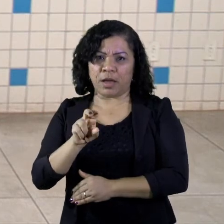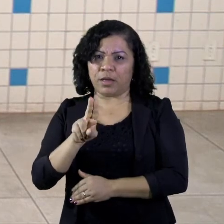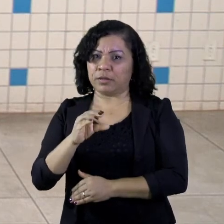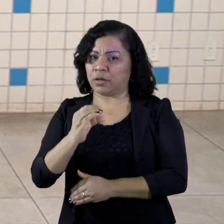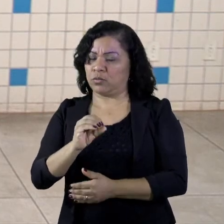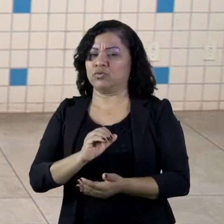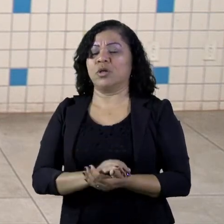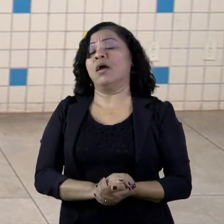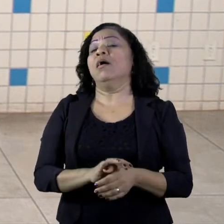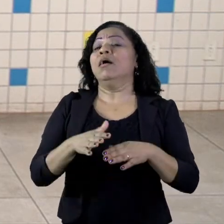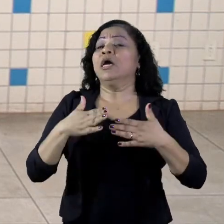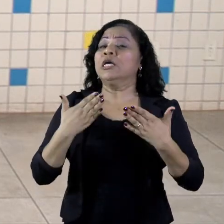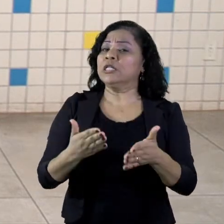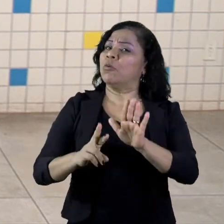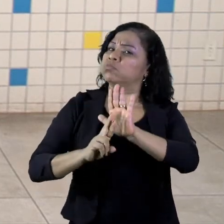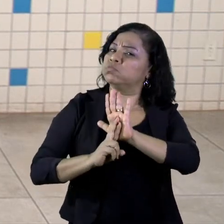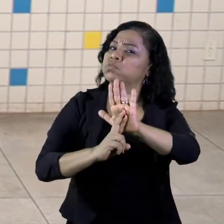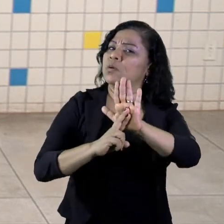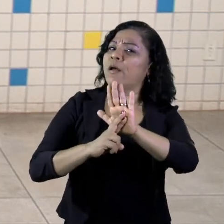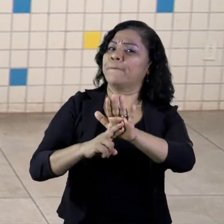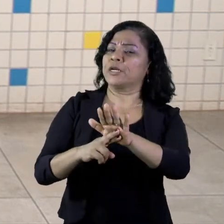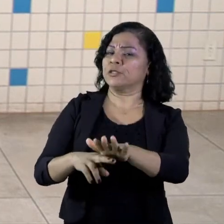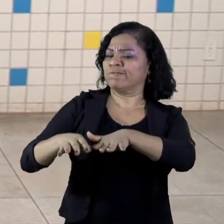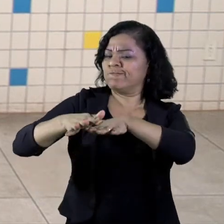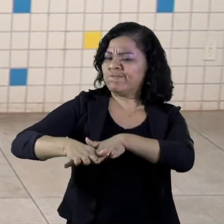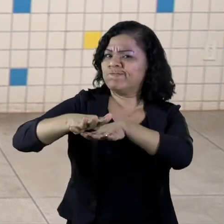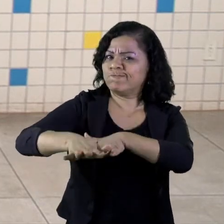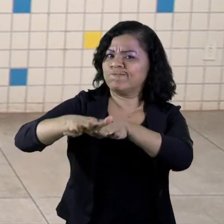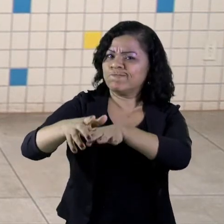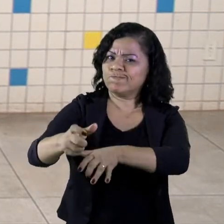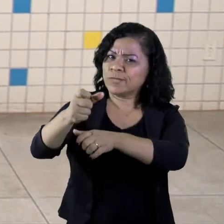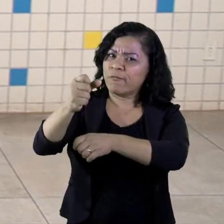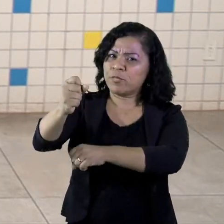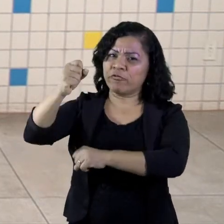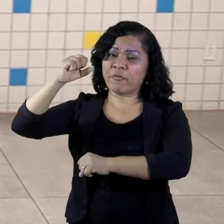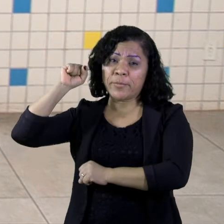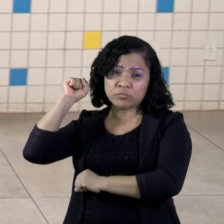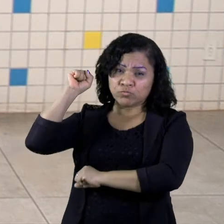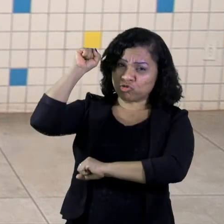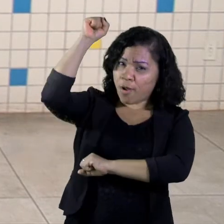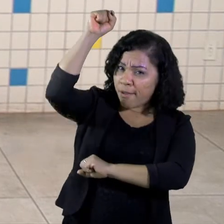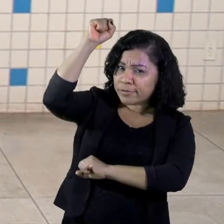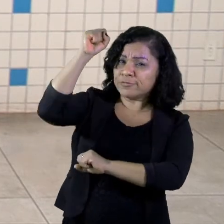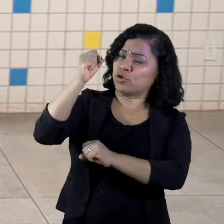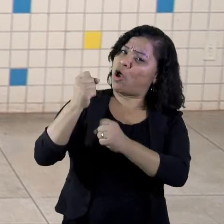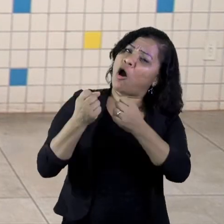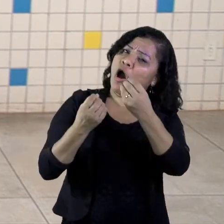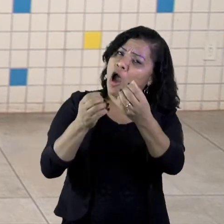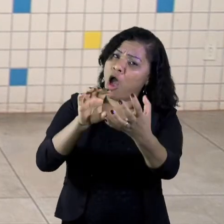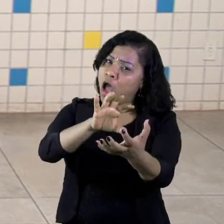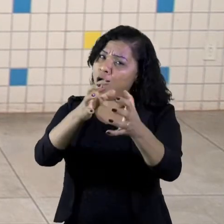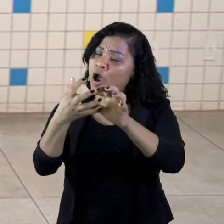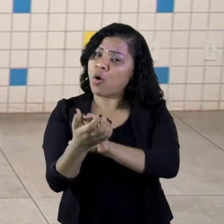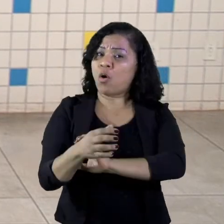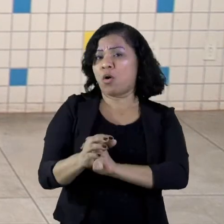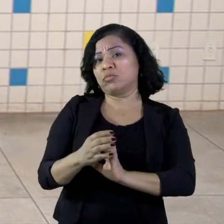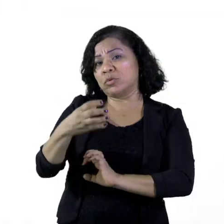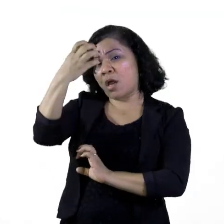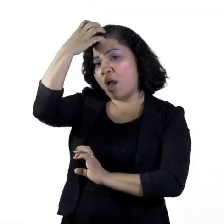para representar o movimento de resistência contra a escravidão em Roma antiga.